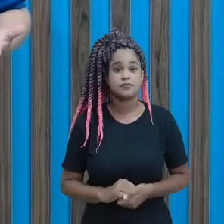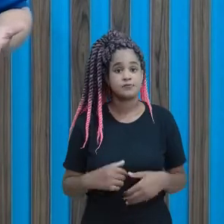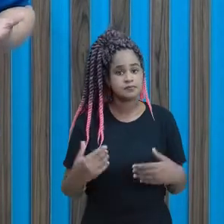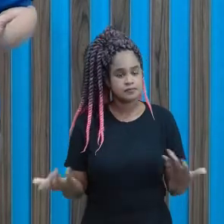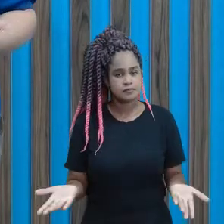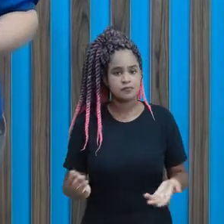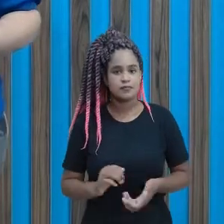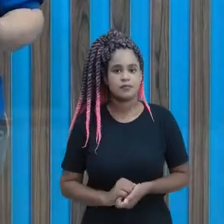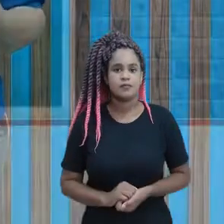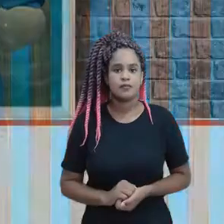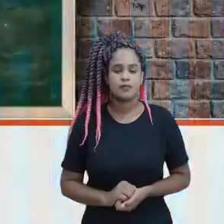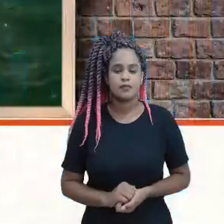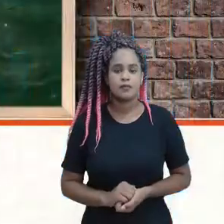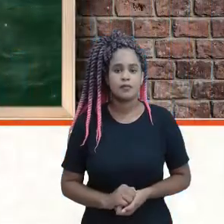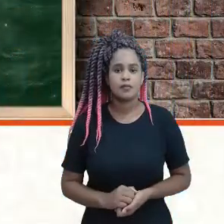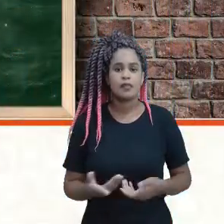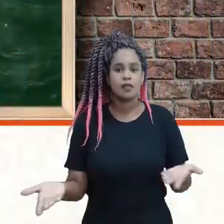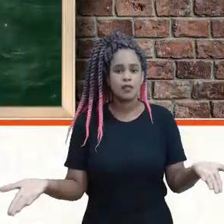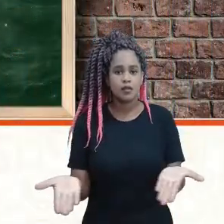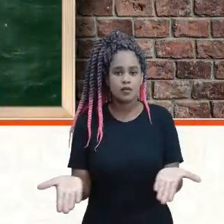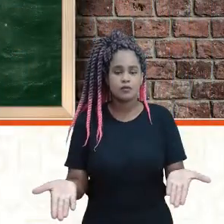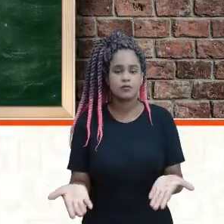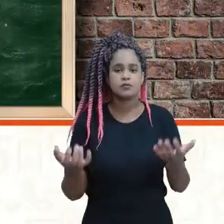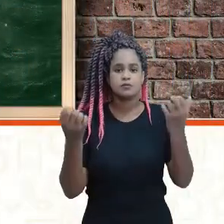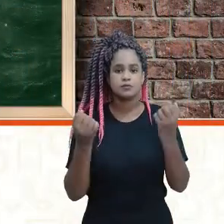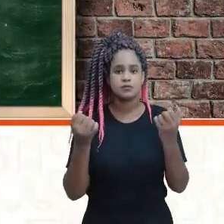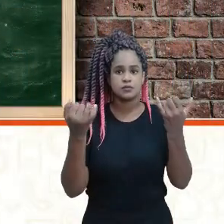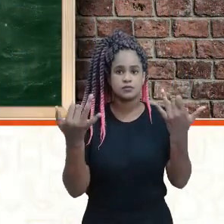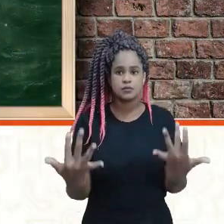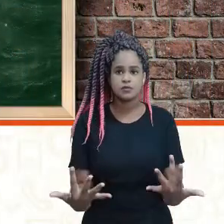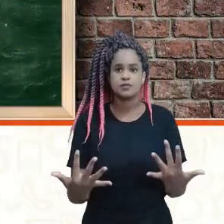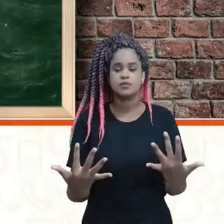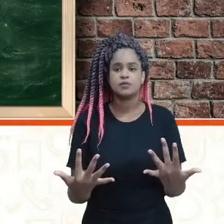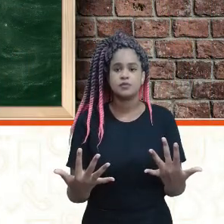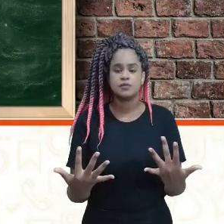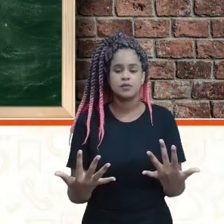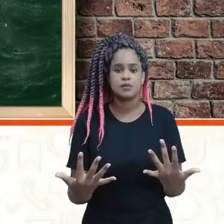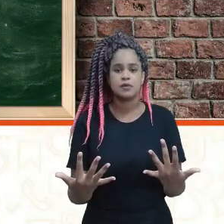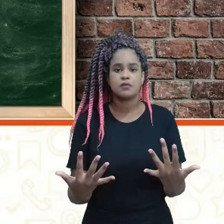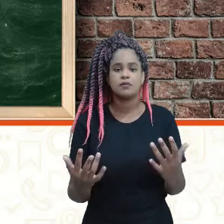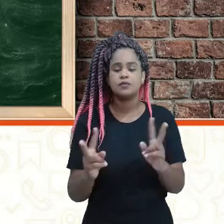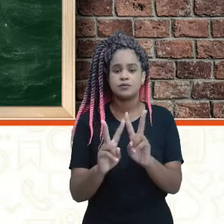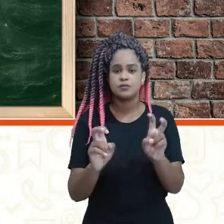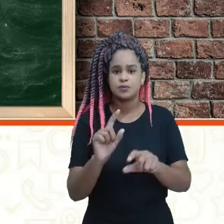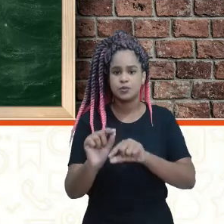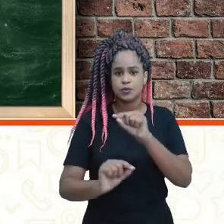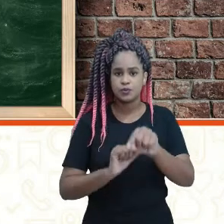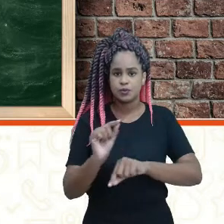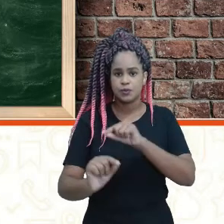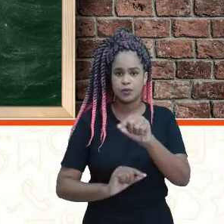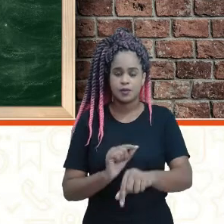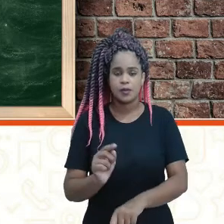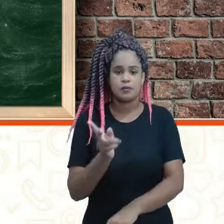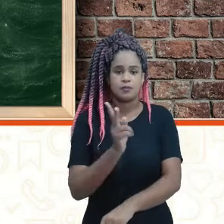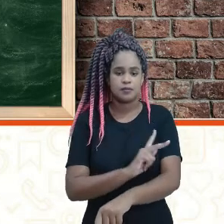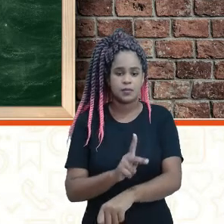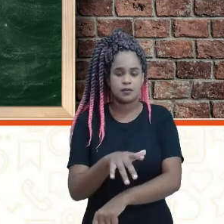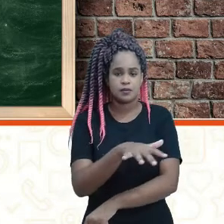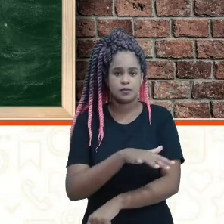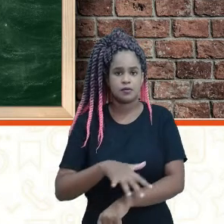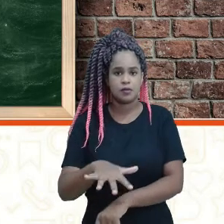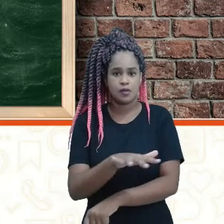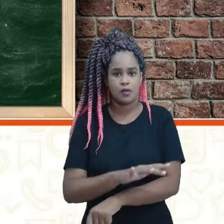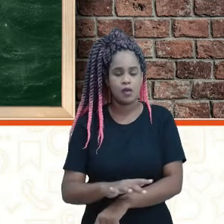Bom, e hoje a gente vai falar um pouco, se aprofundar um pouco sobre o trabalho pedagógico com o estudante surdo